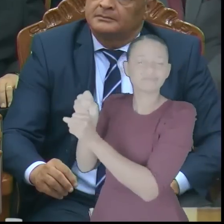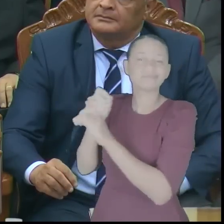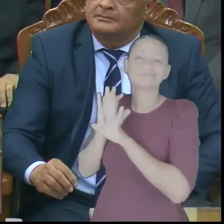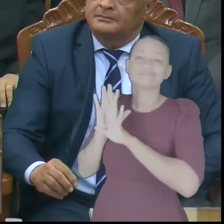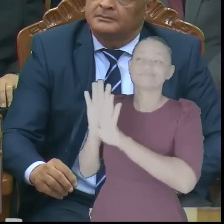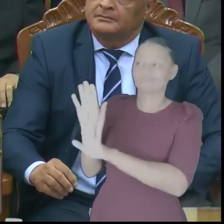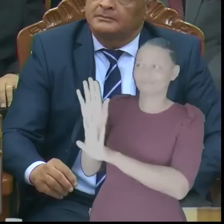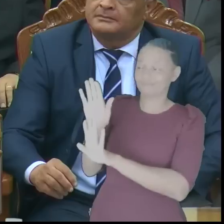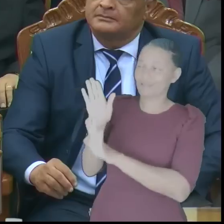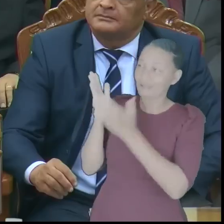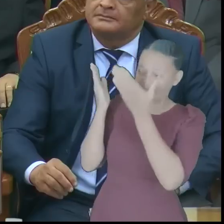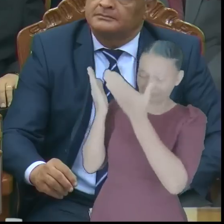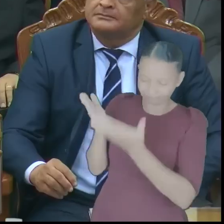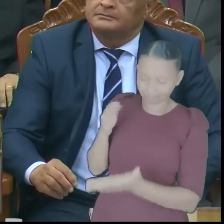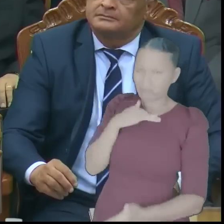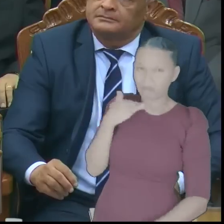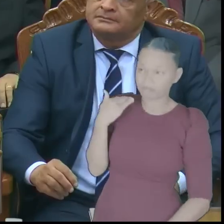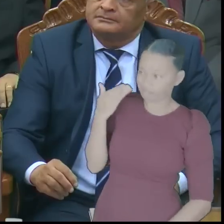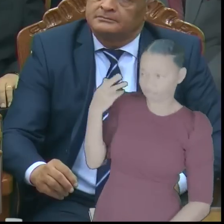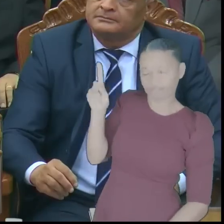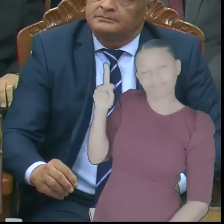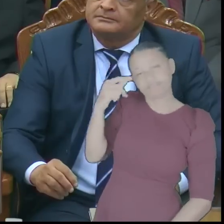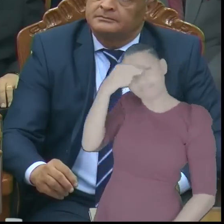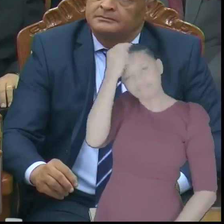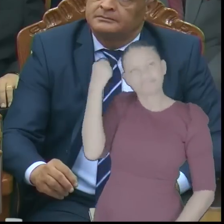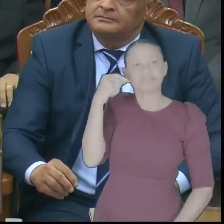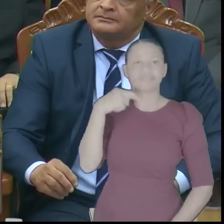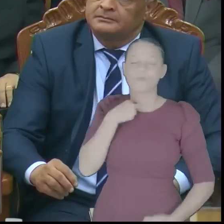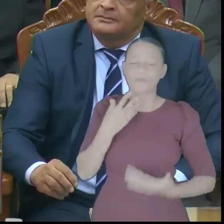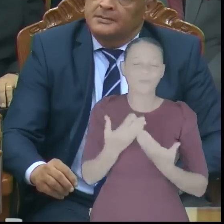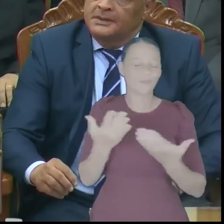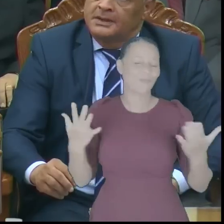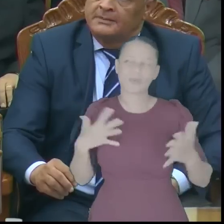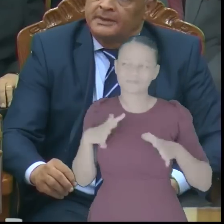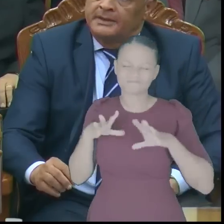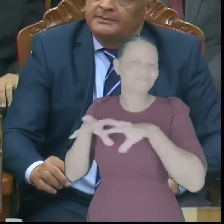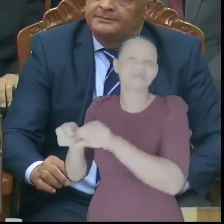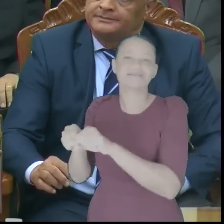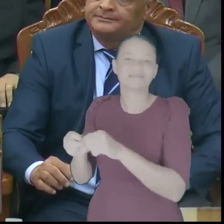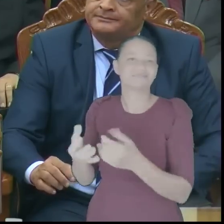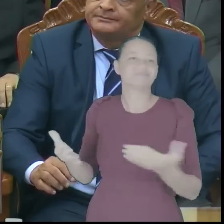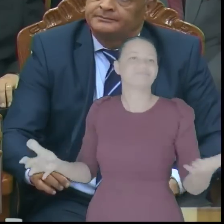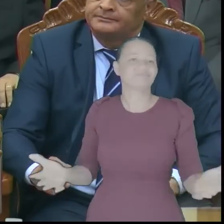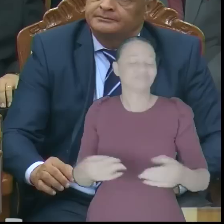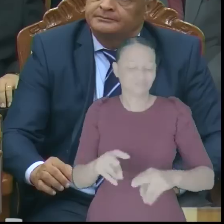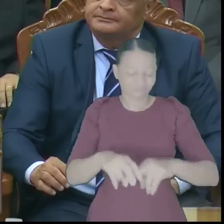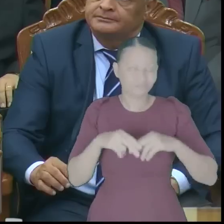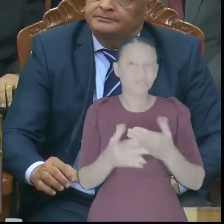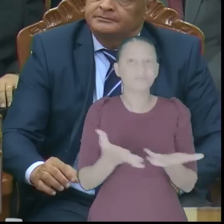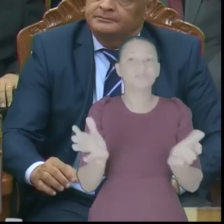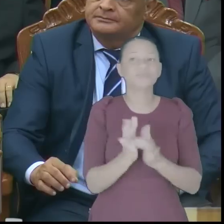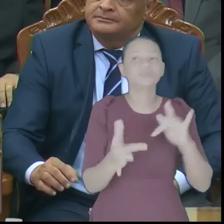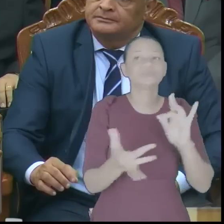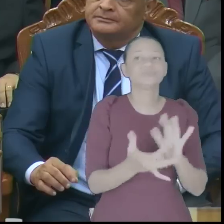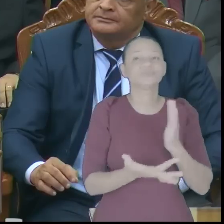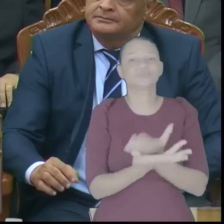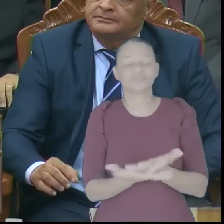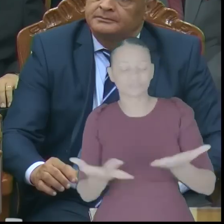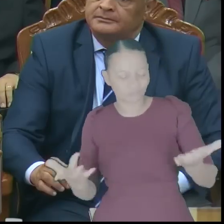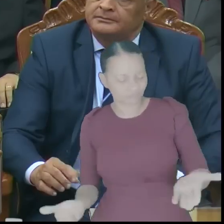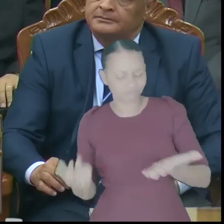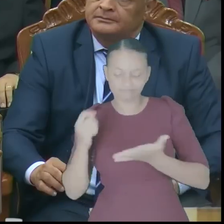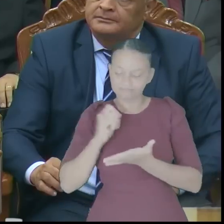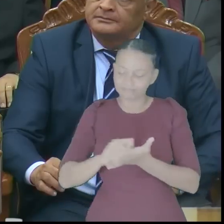ele é santo. E eu não tenho poder de tocar nele. É por isso que Jesus